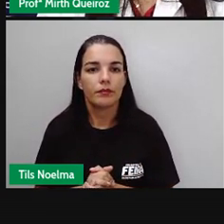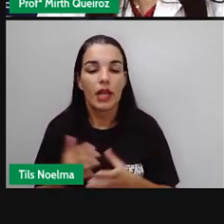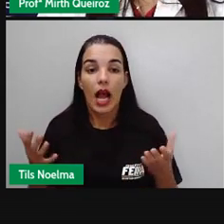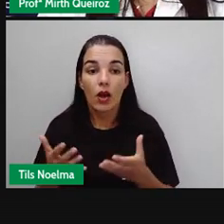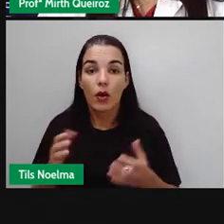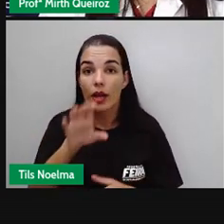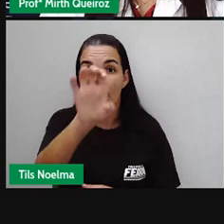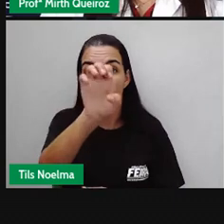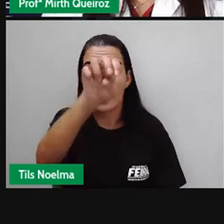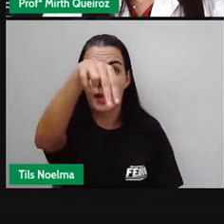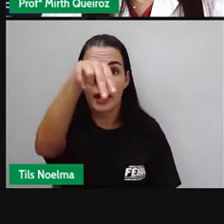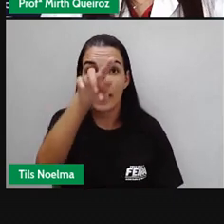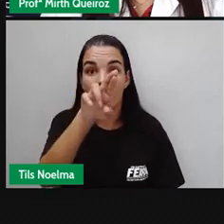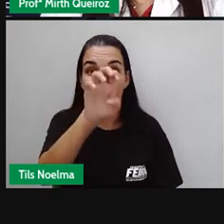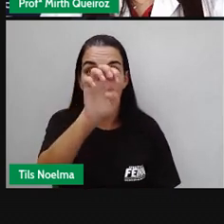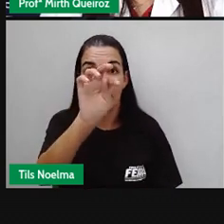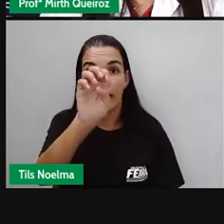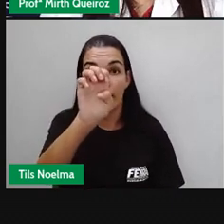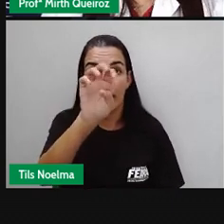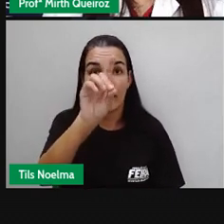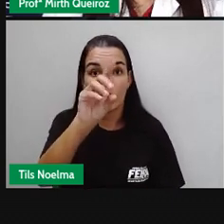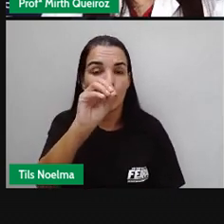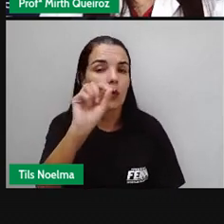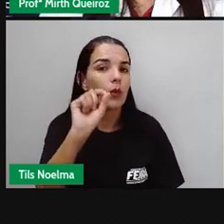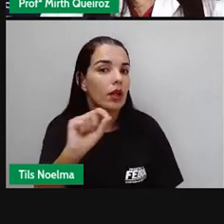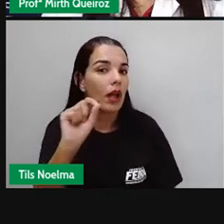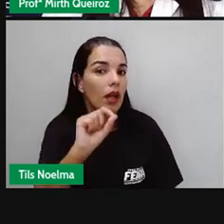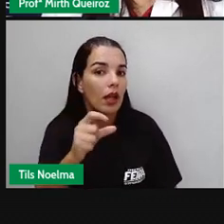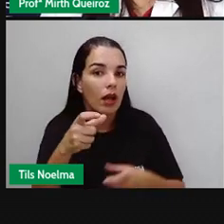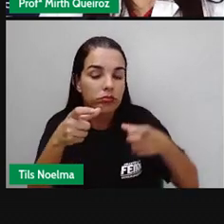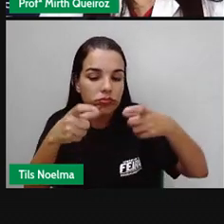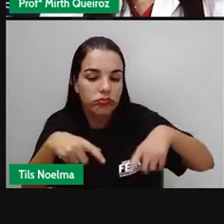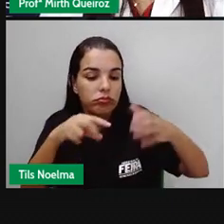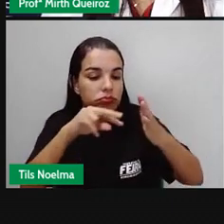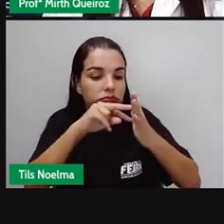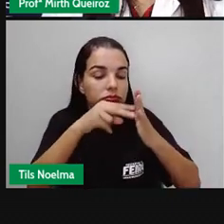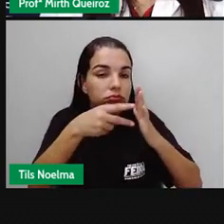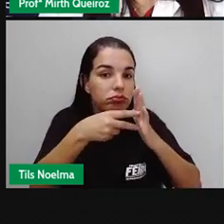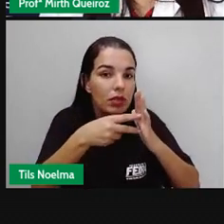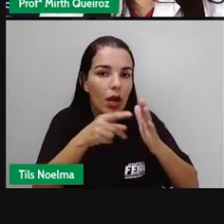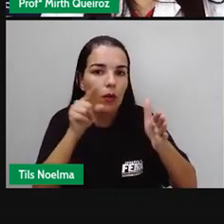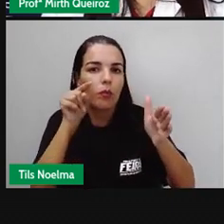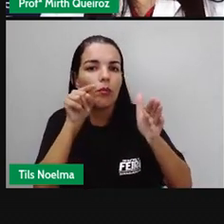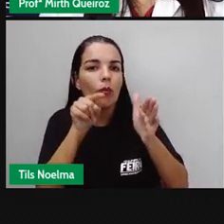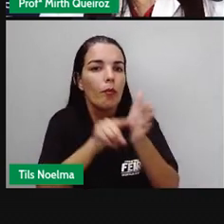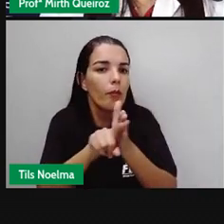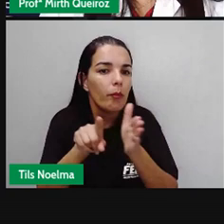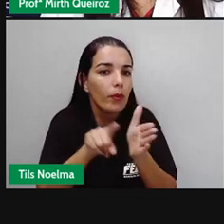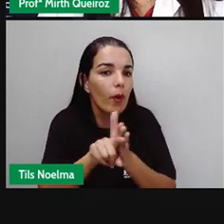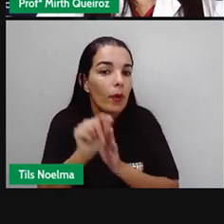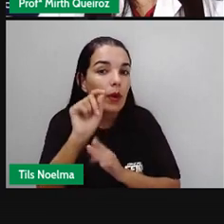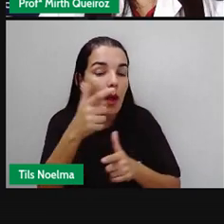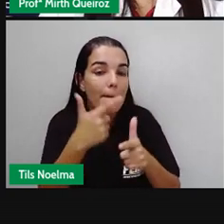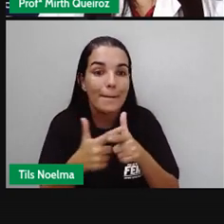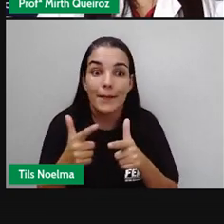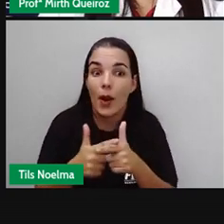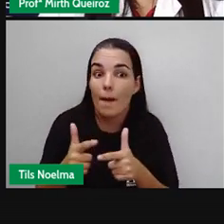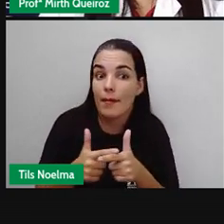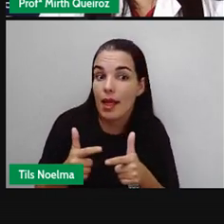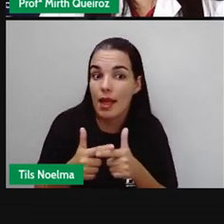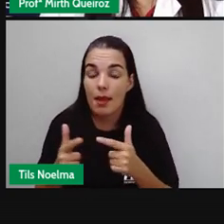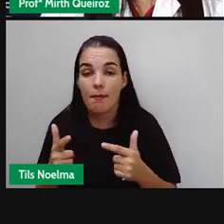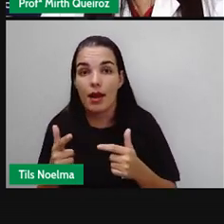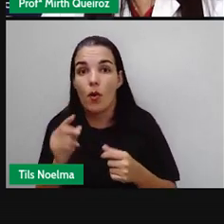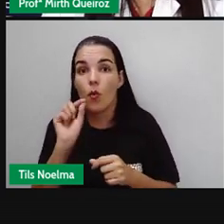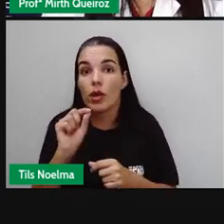O enredo, o conto apresenta sempre um enredo, que é um problema, uma situação que dá origem aos